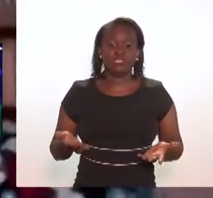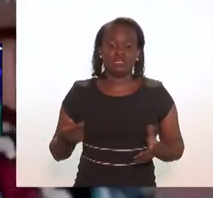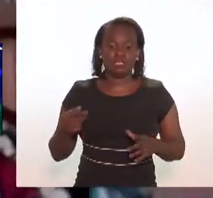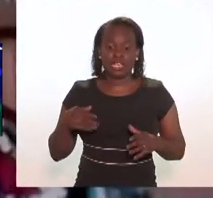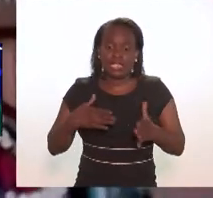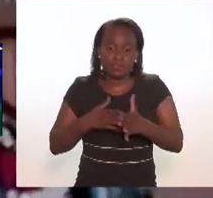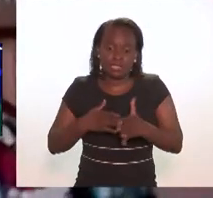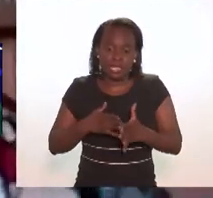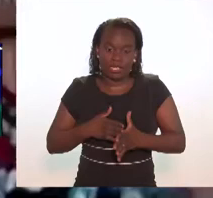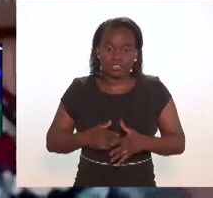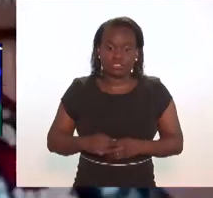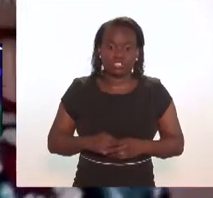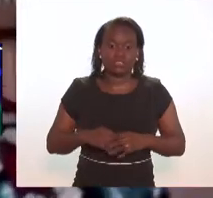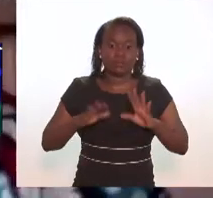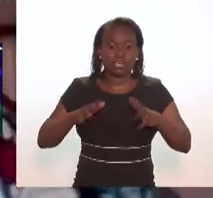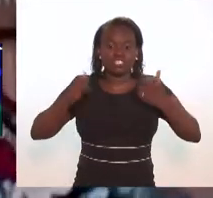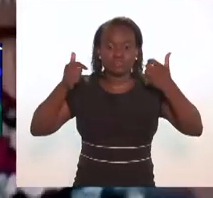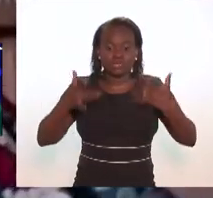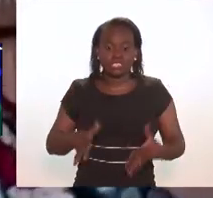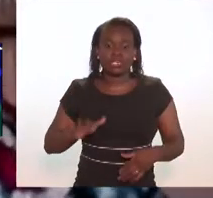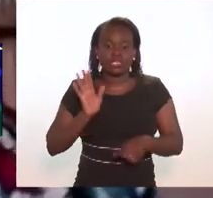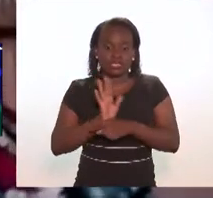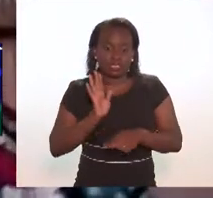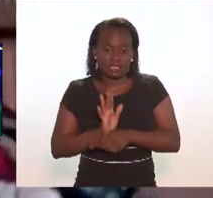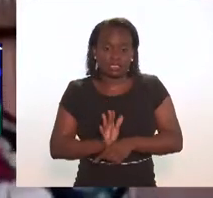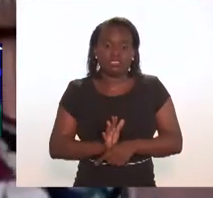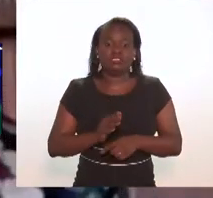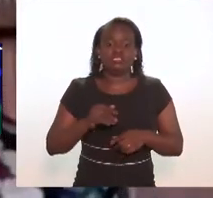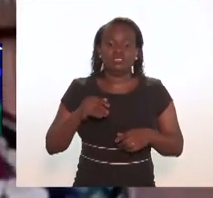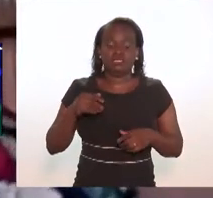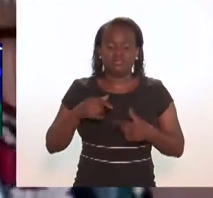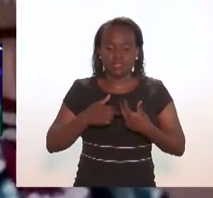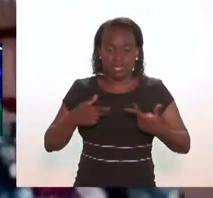limitadíssimo. Só para defender manus datas e mandata.